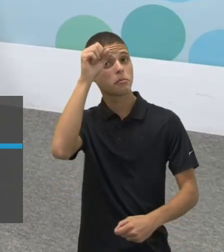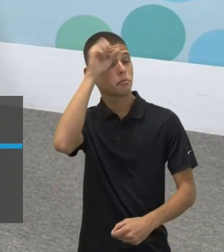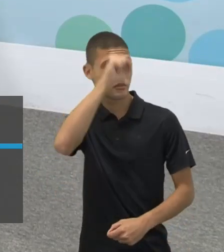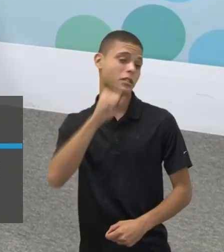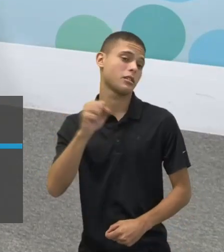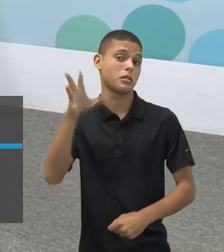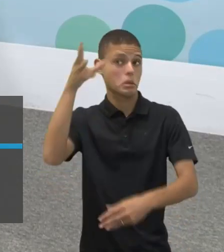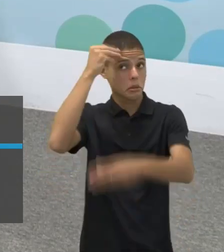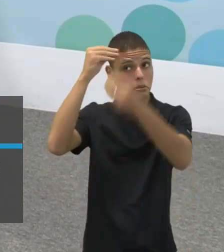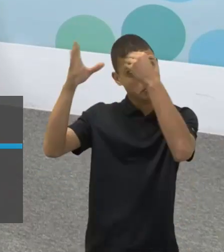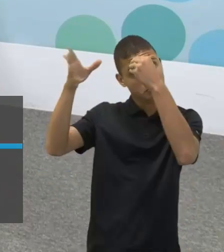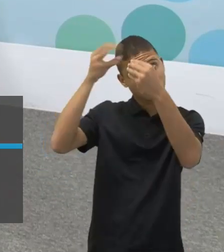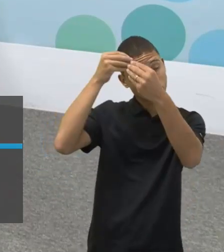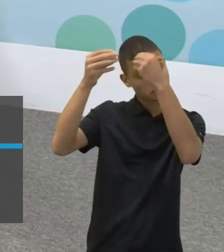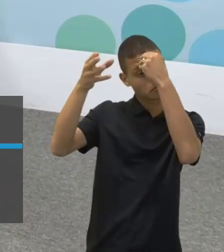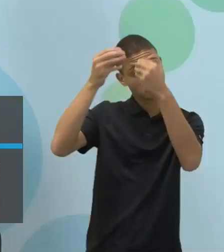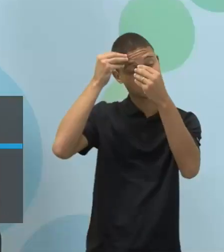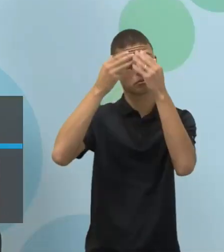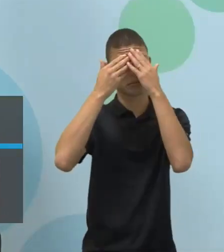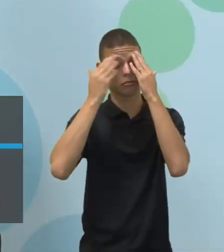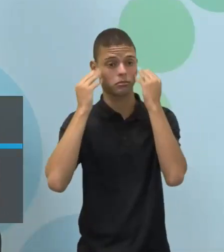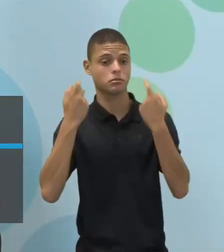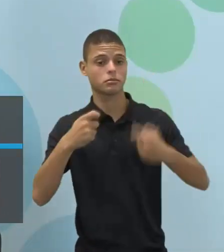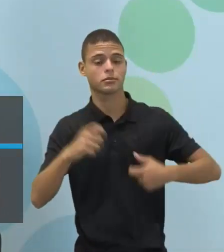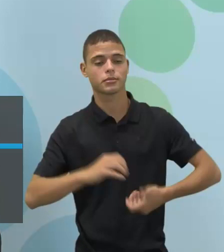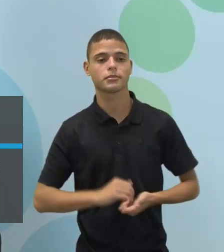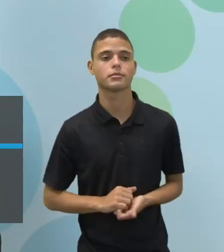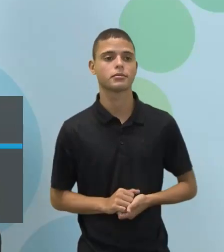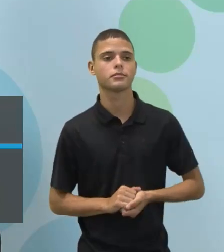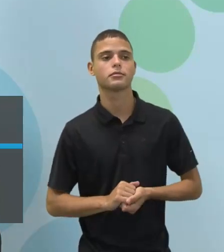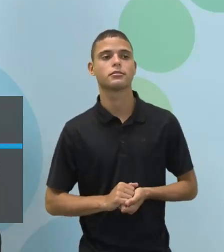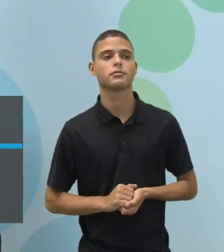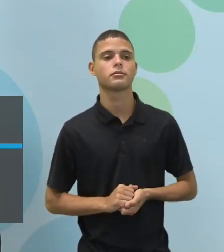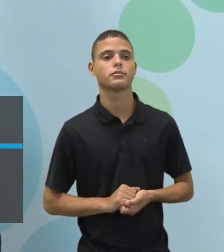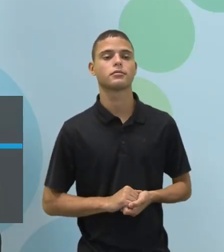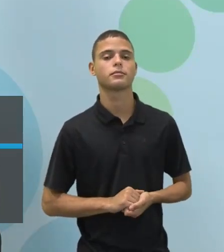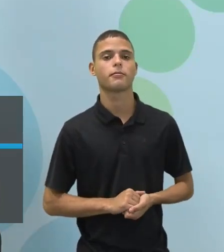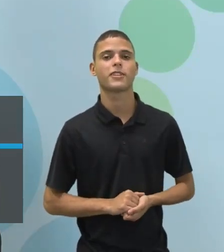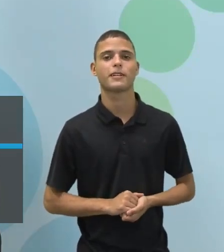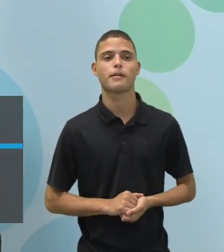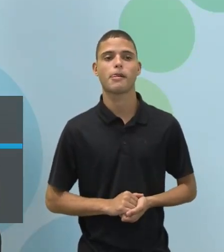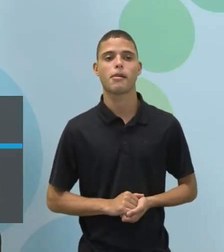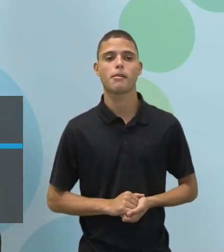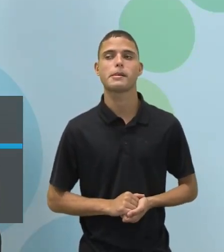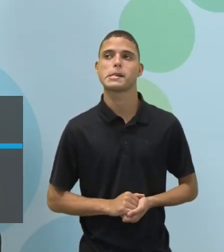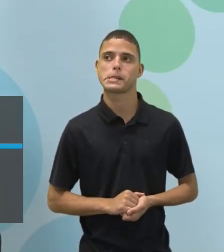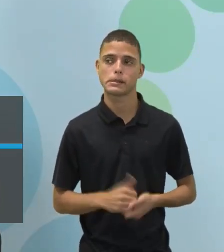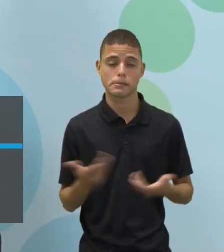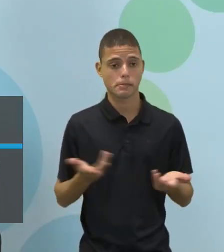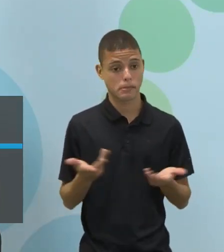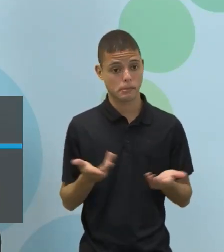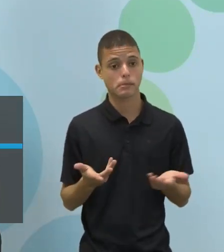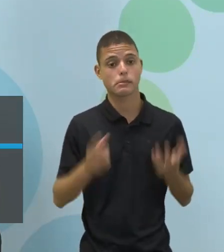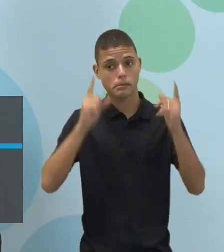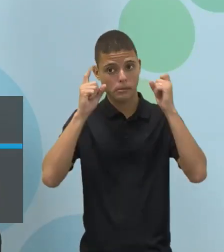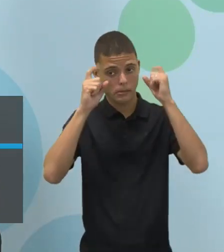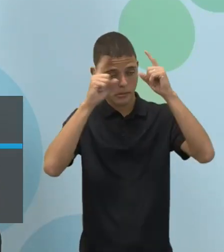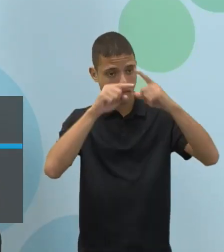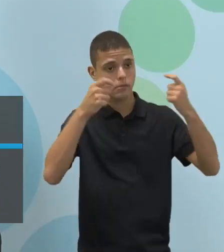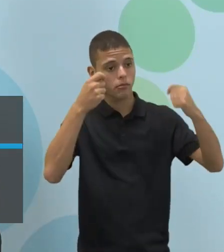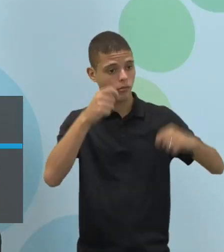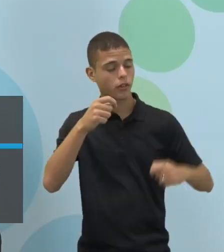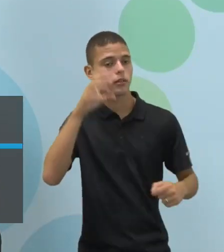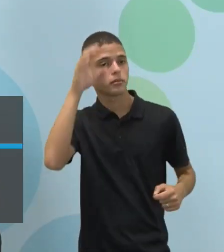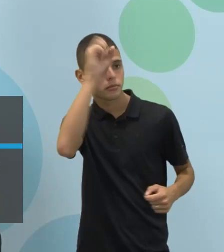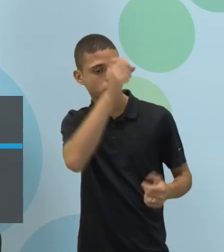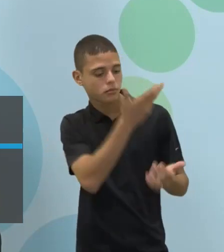conhecimento, vamos dizer assim, apenas superficial. Hoje em dia está sendo cobrado de tudo. Então veja